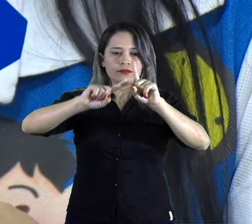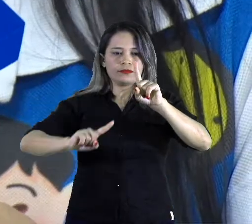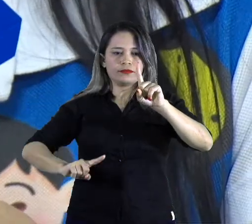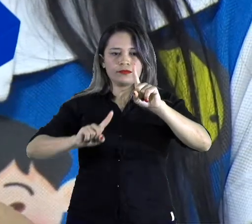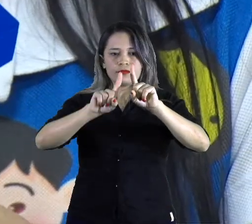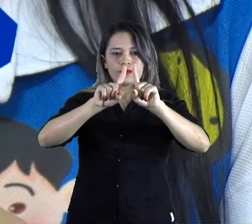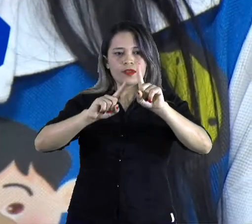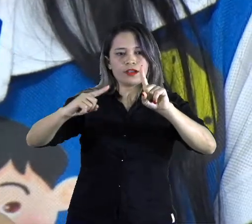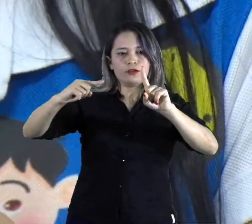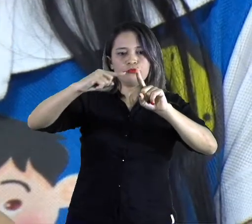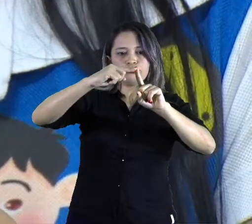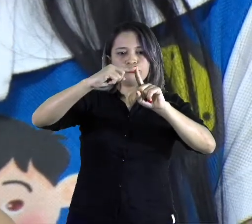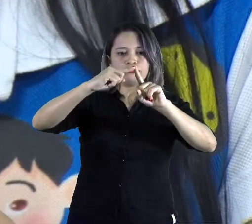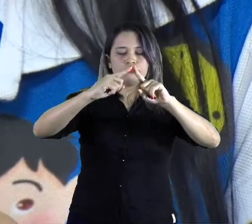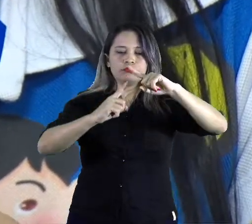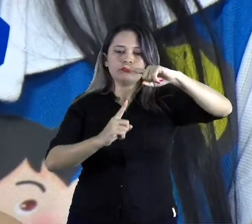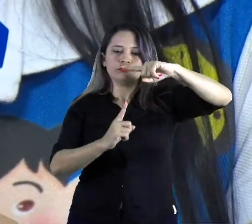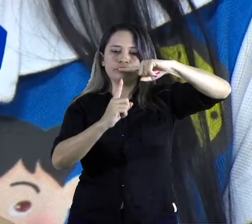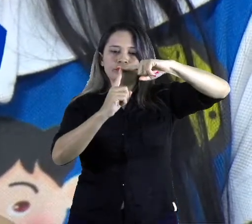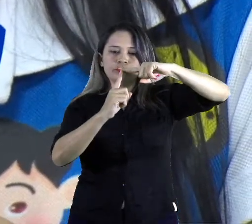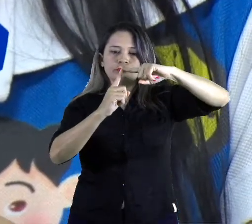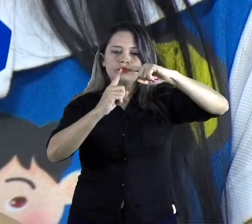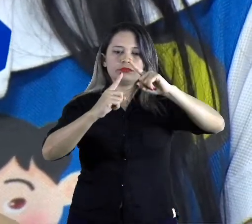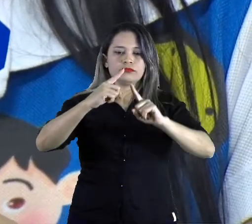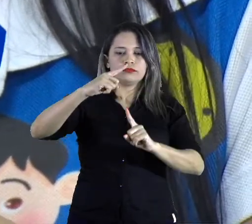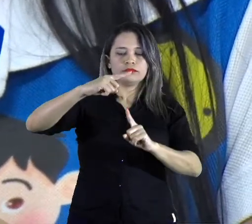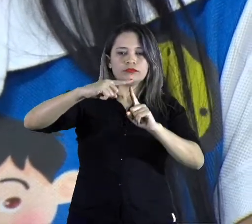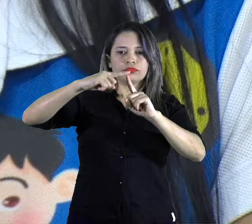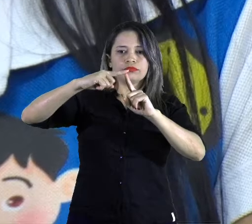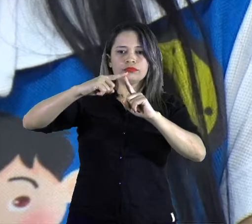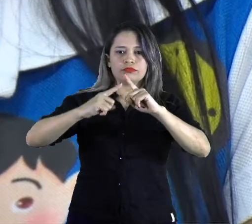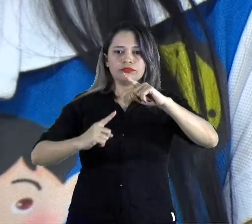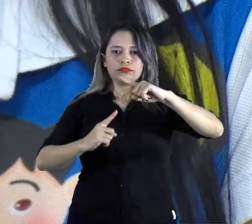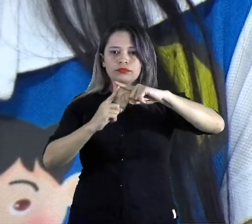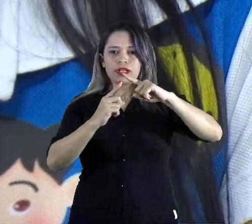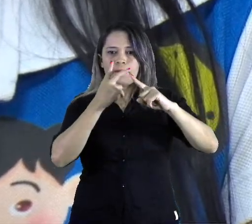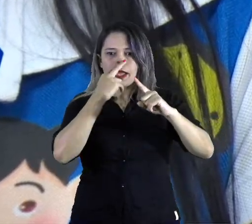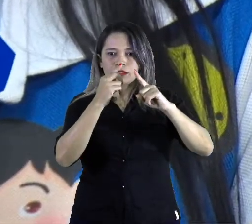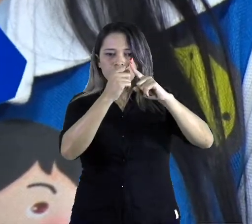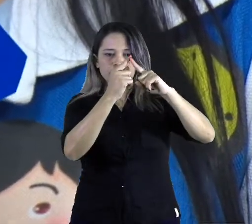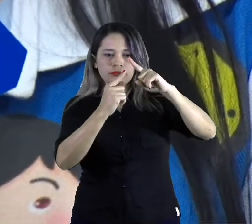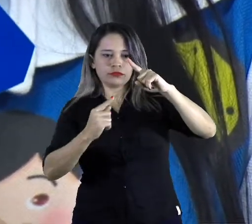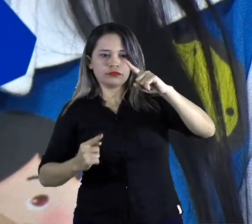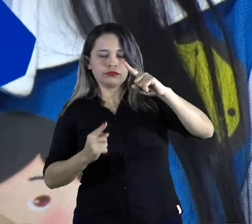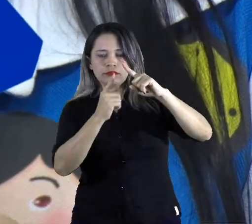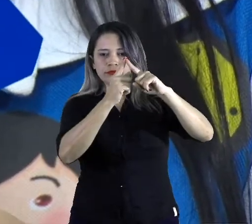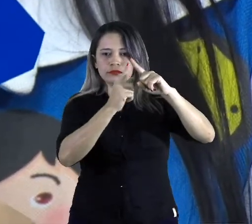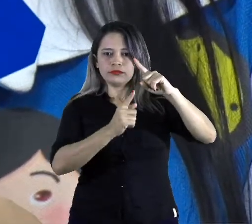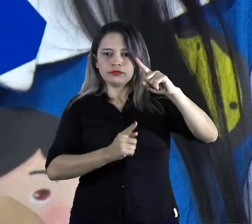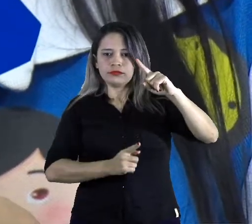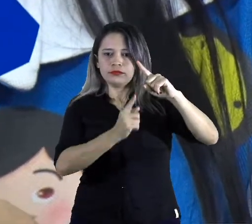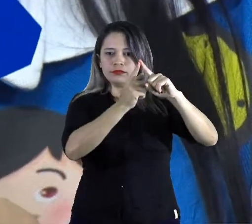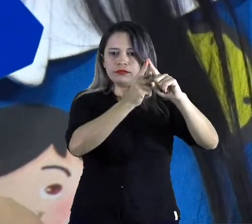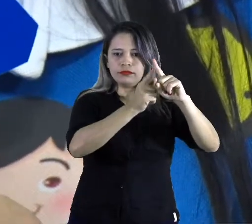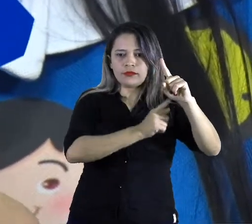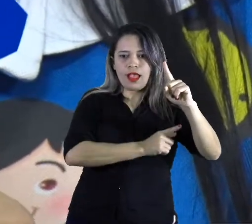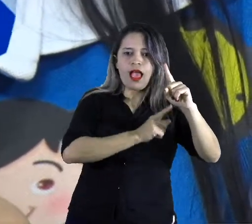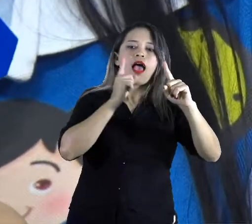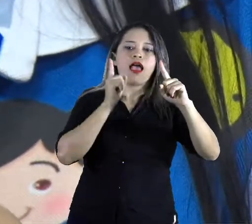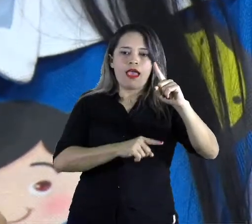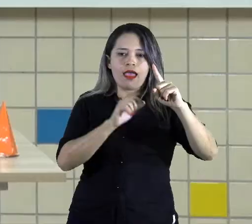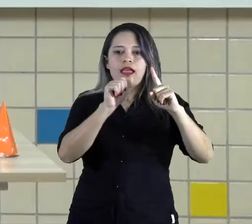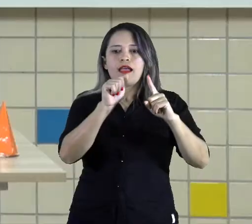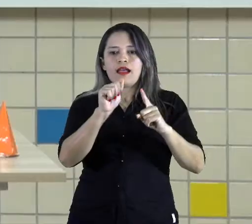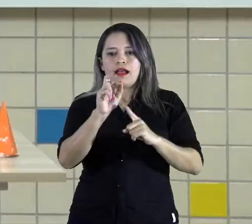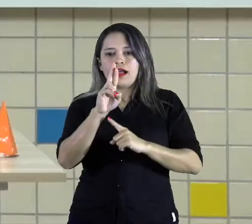os encontros de uma face e outra, ó, esses tracinhos que ficam entre uma face e outra. Isso aqui é